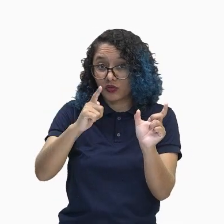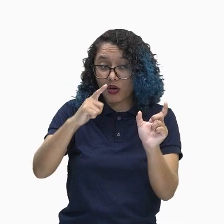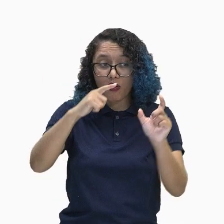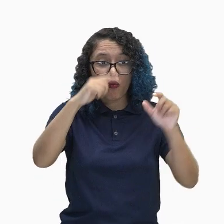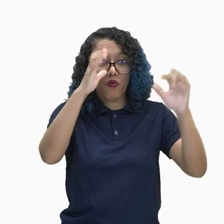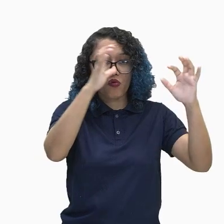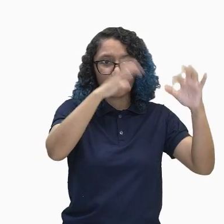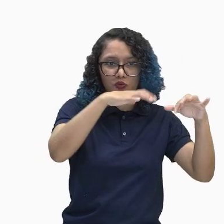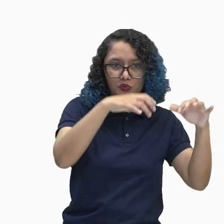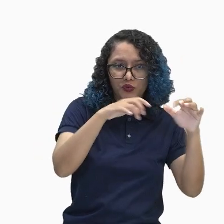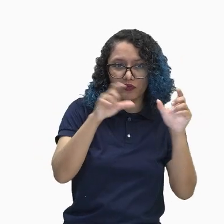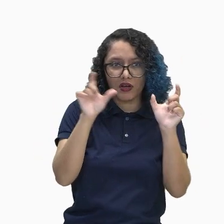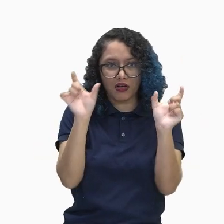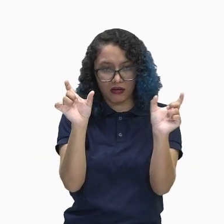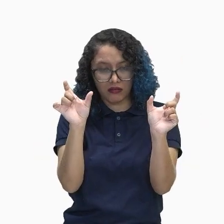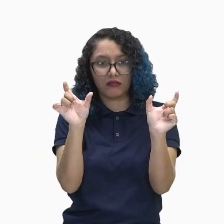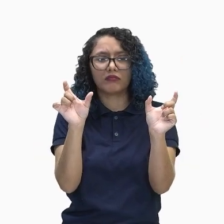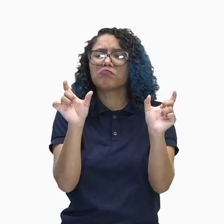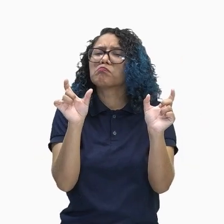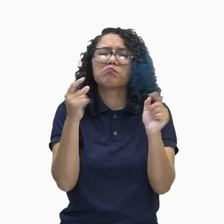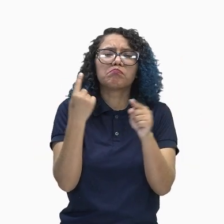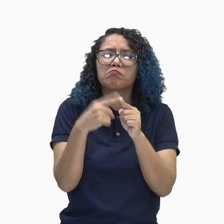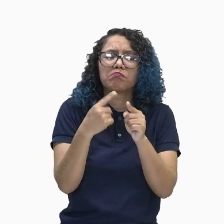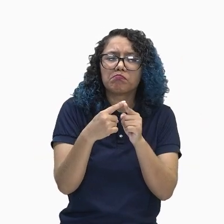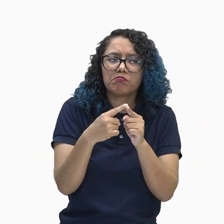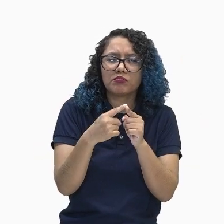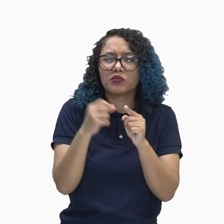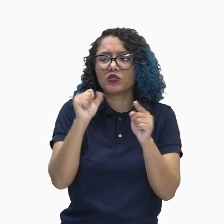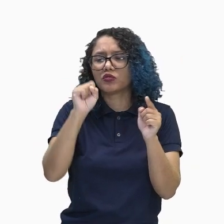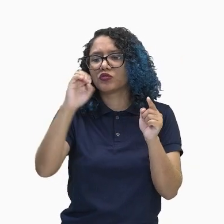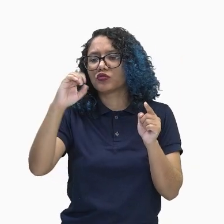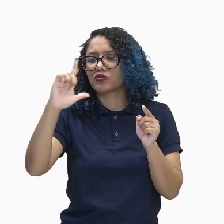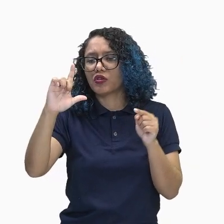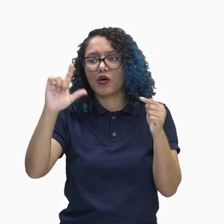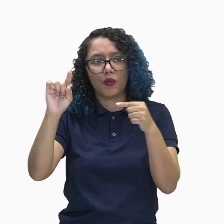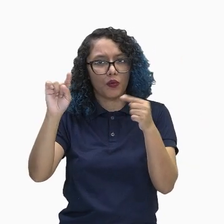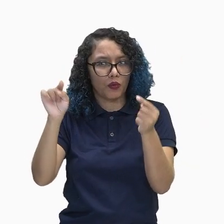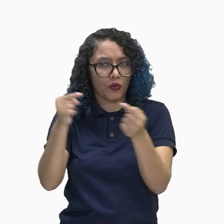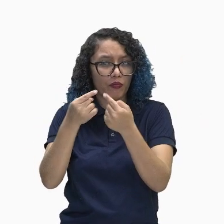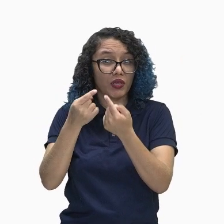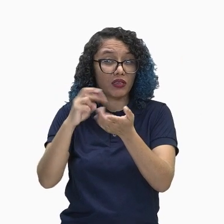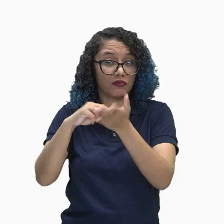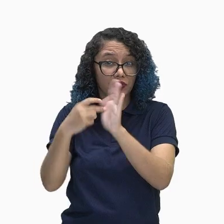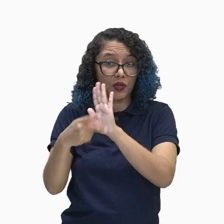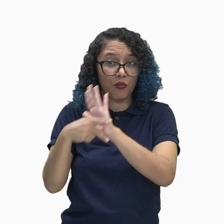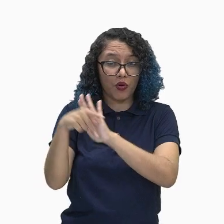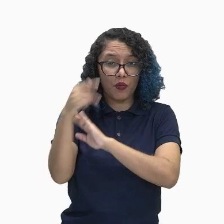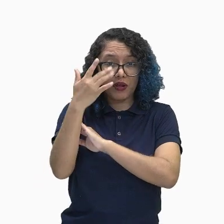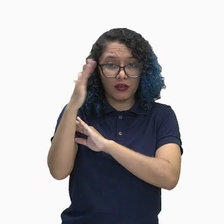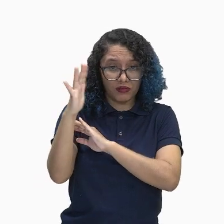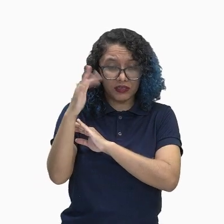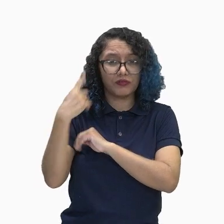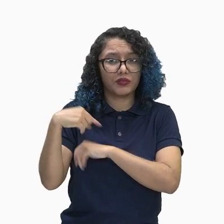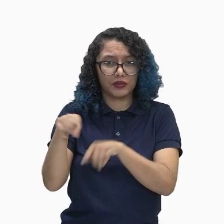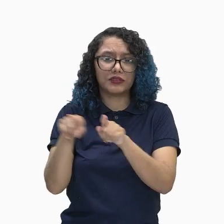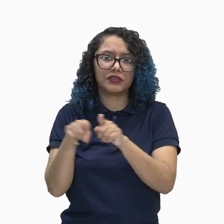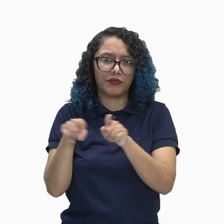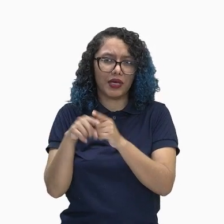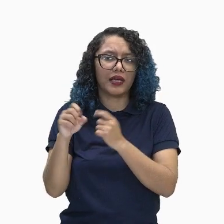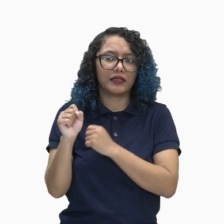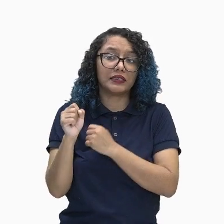chuva. Porque sol tem um significado, né, para a natureza e para nós. O